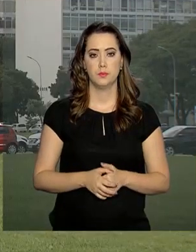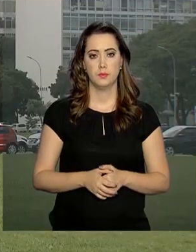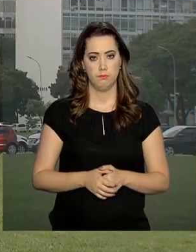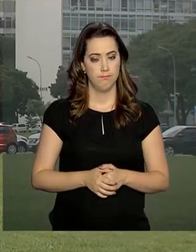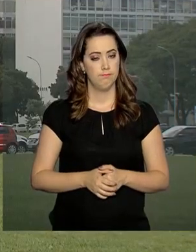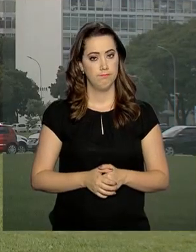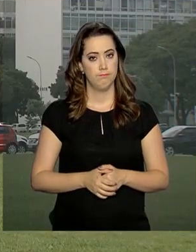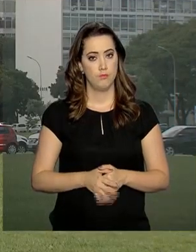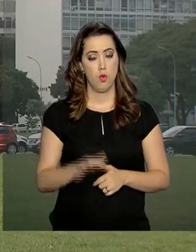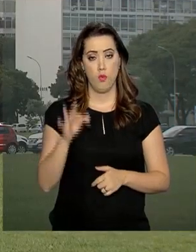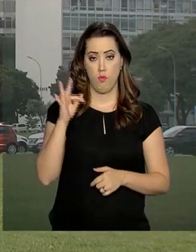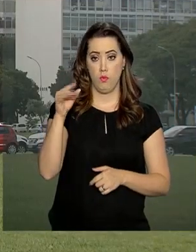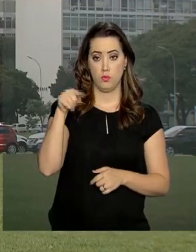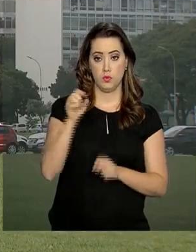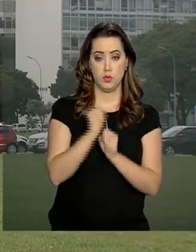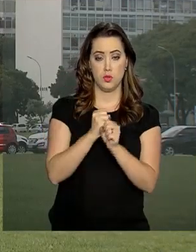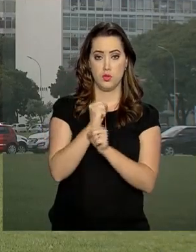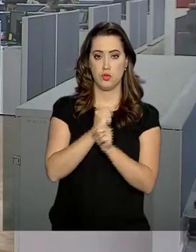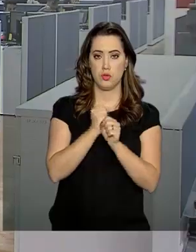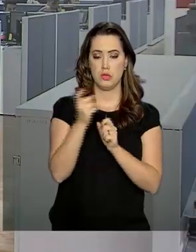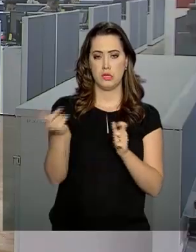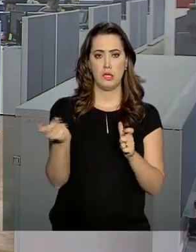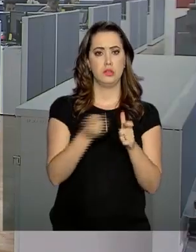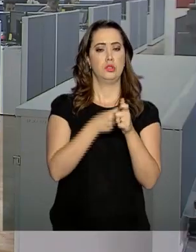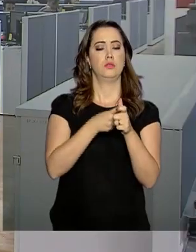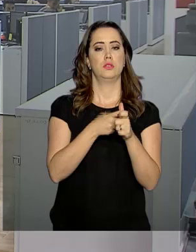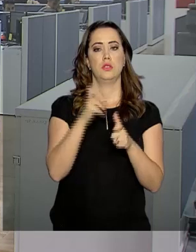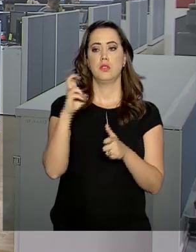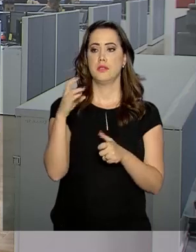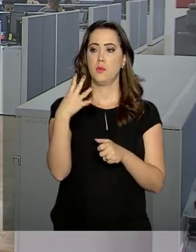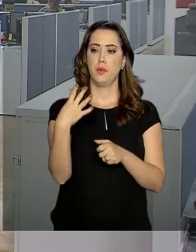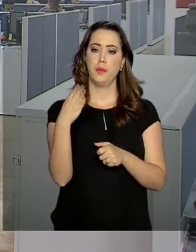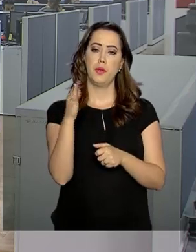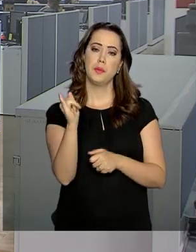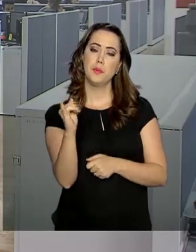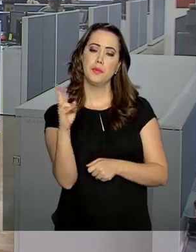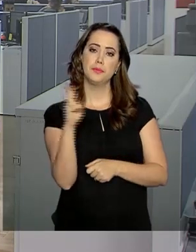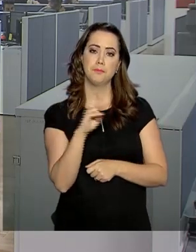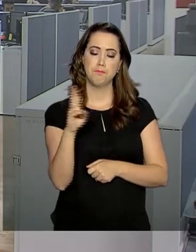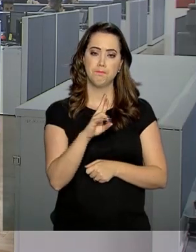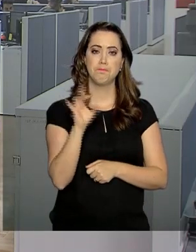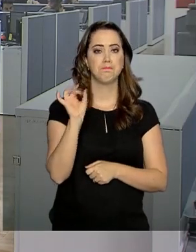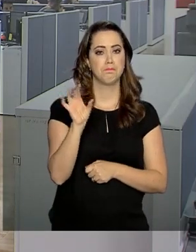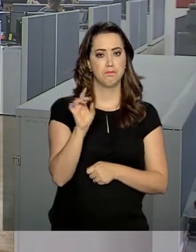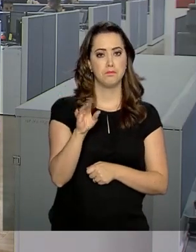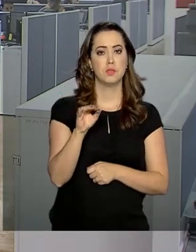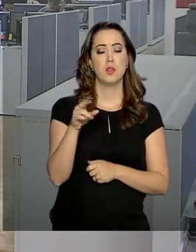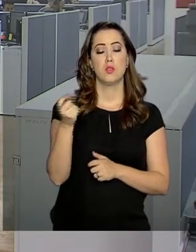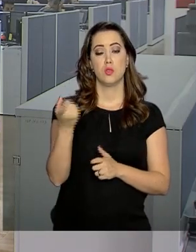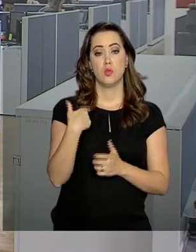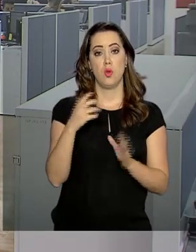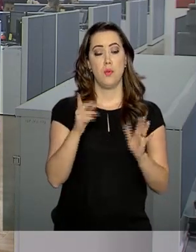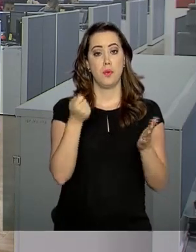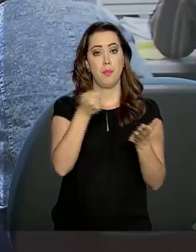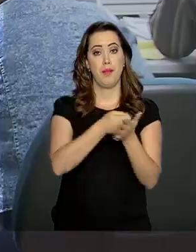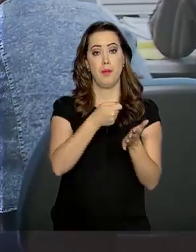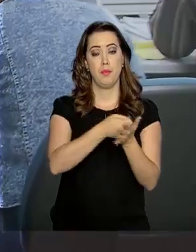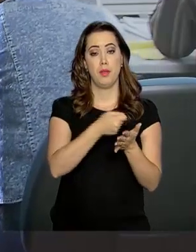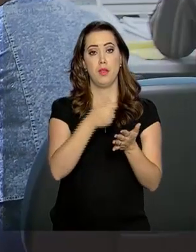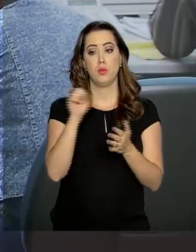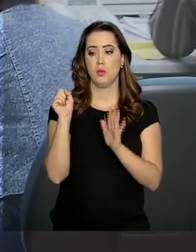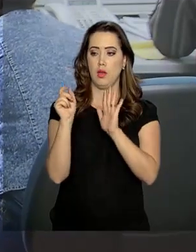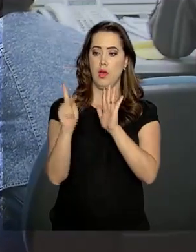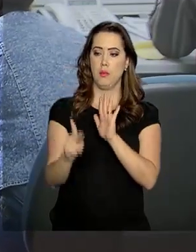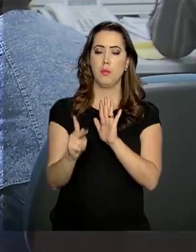A projeção para este ano é de um déficit de 54 bilhões de reais só para a Previdência dos servidores públicos.